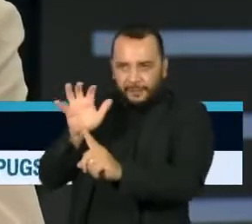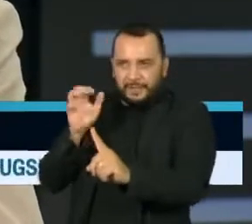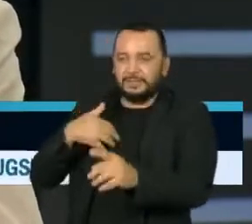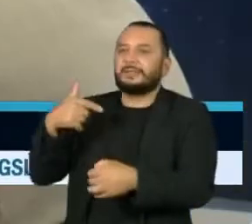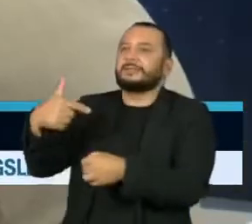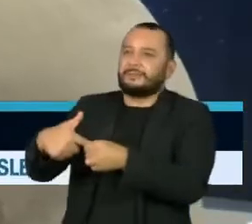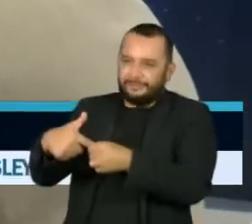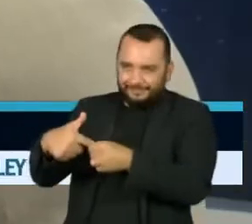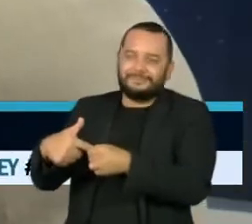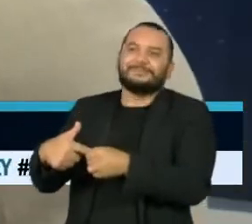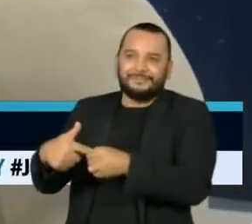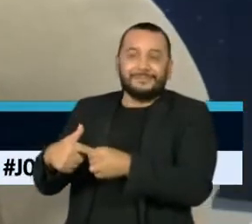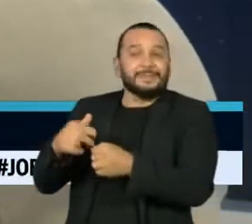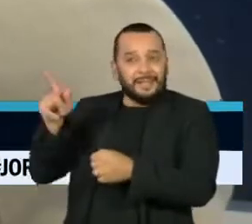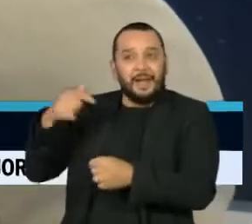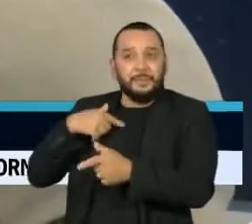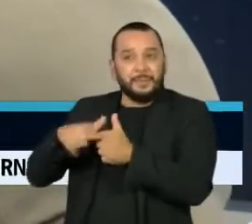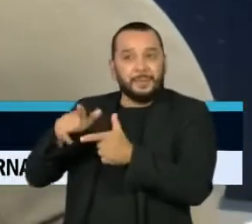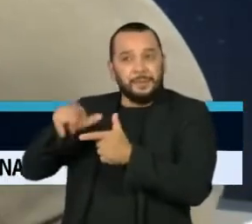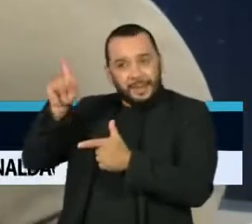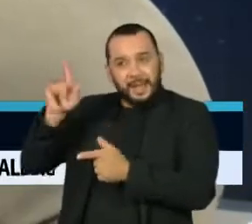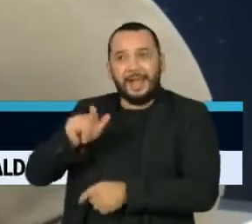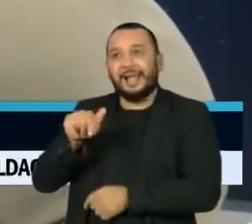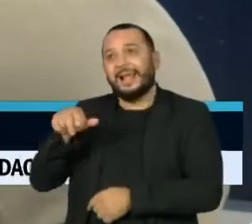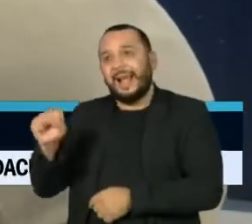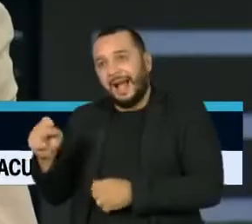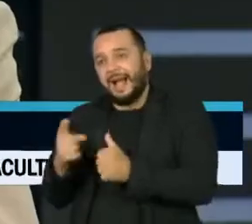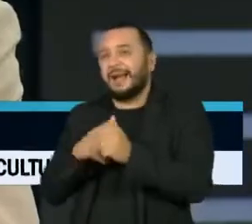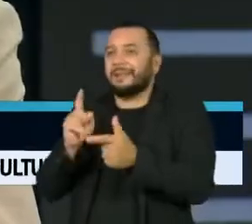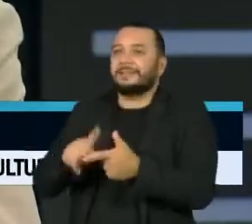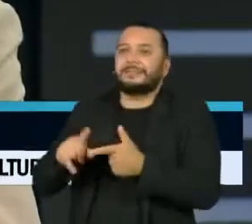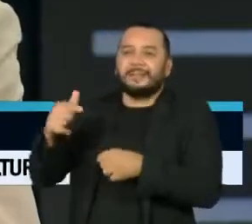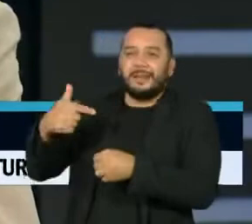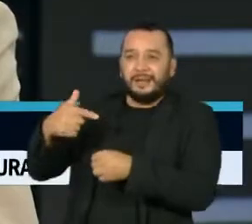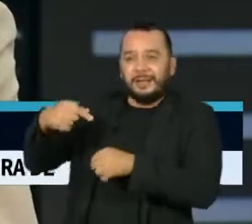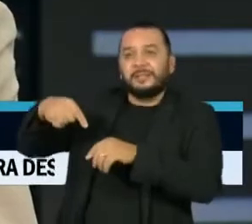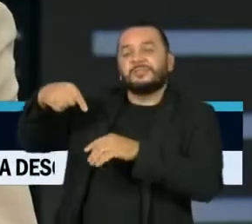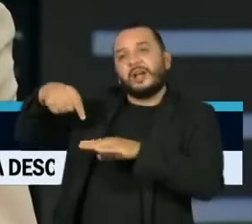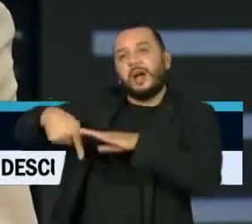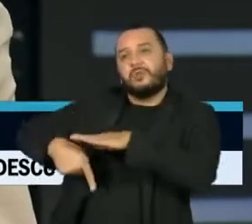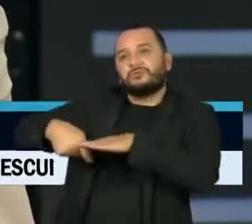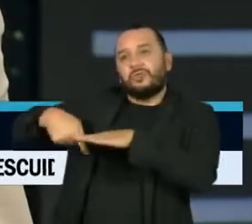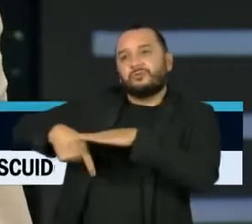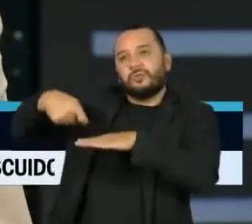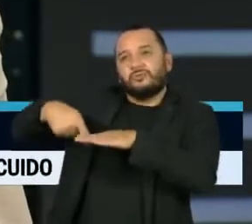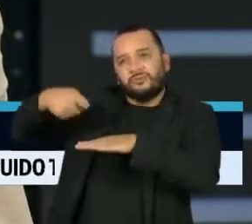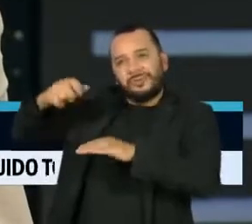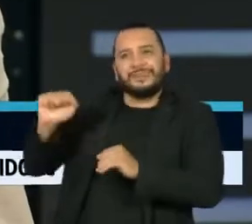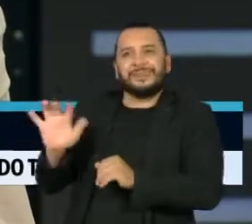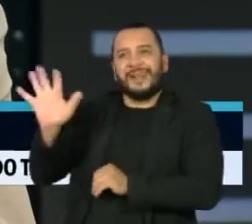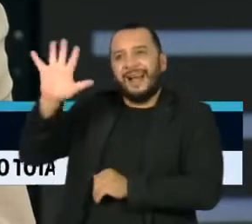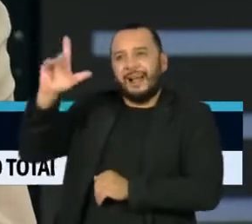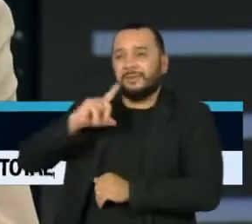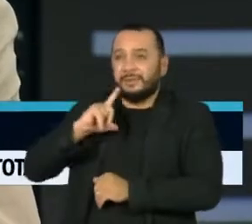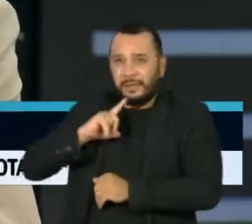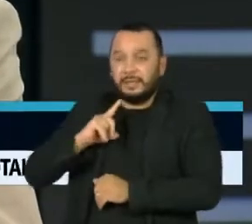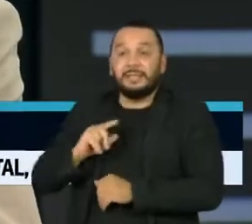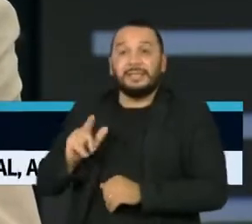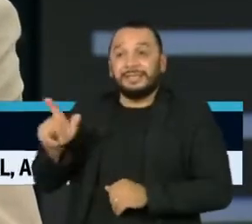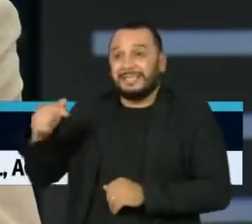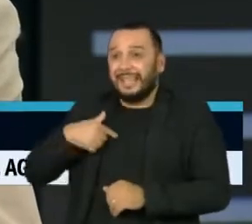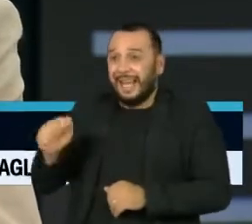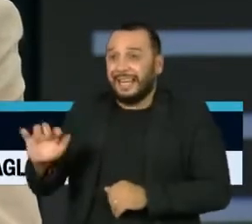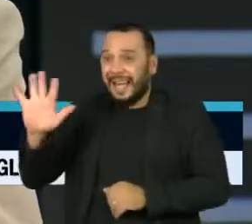é combustível pegada é como é que você tá afeta E aí eu só foi três rodas se você sobe junto você